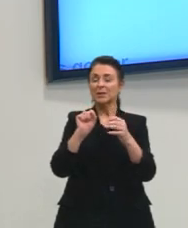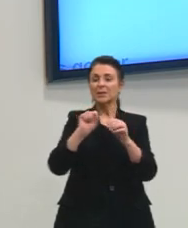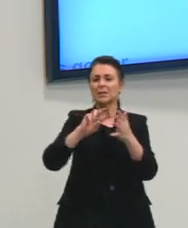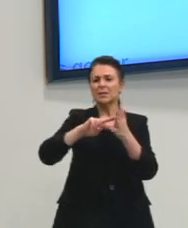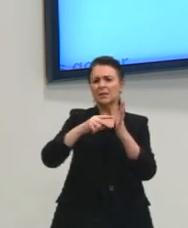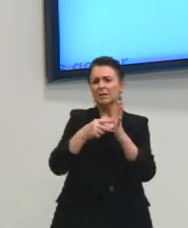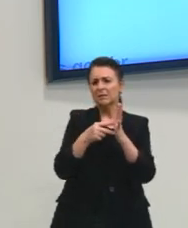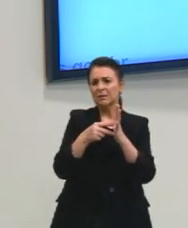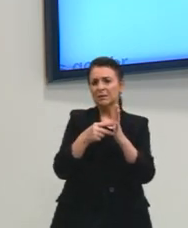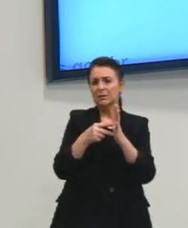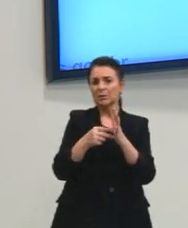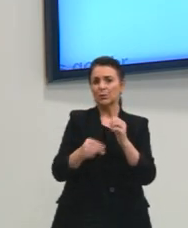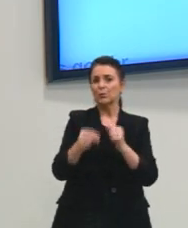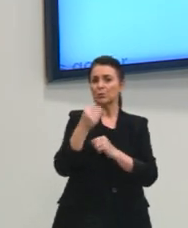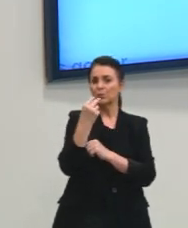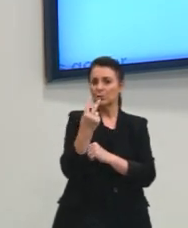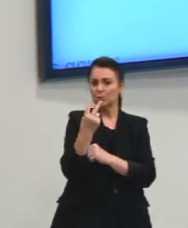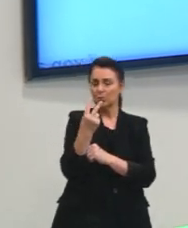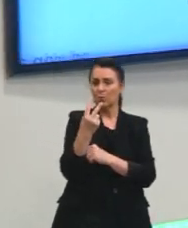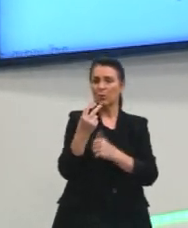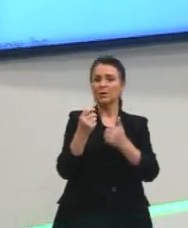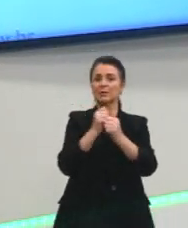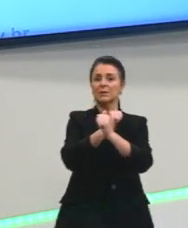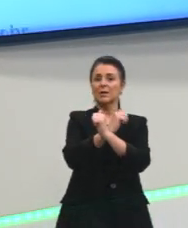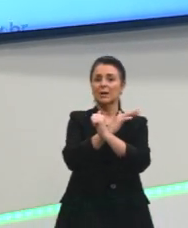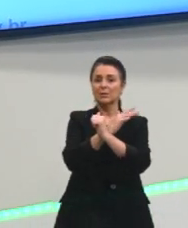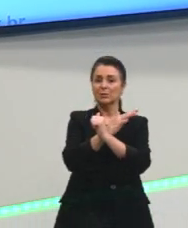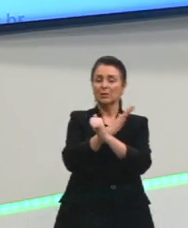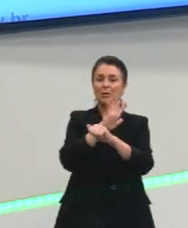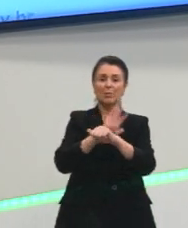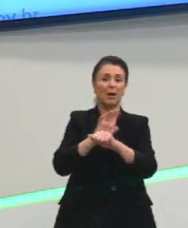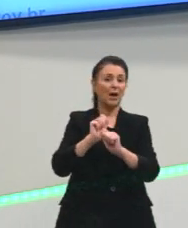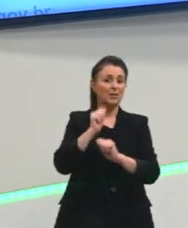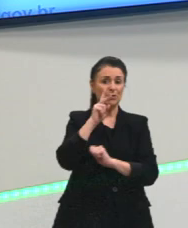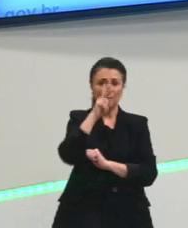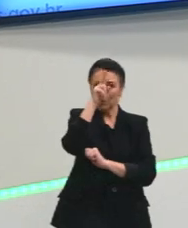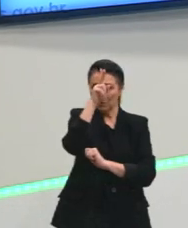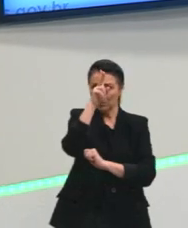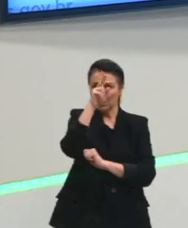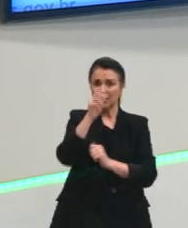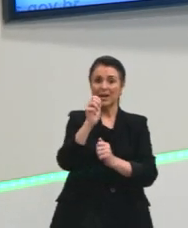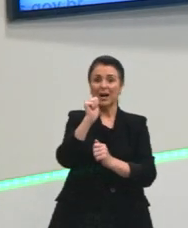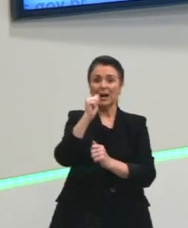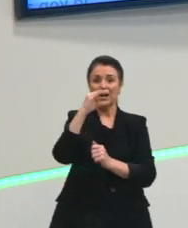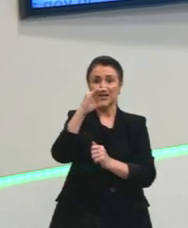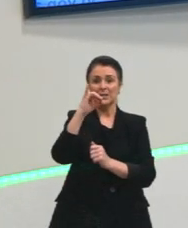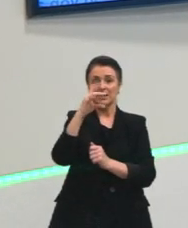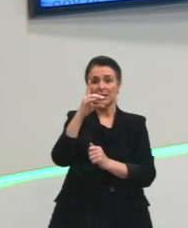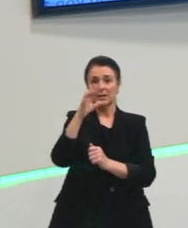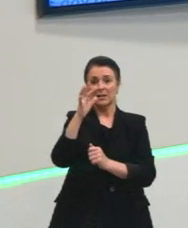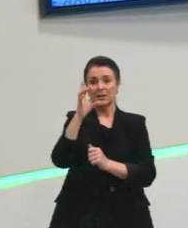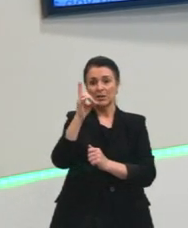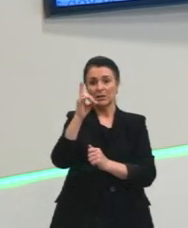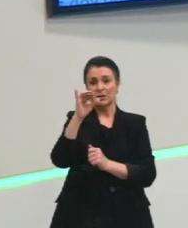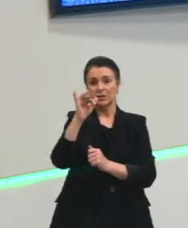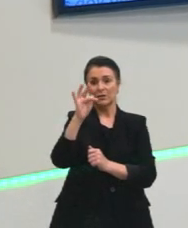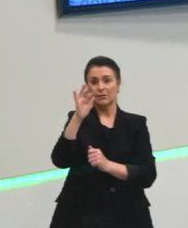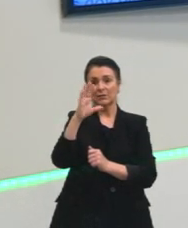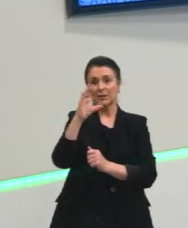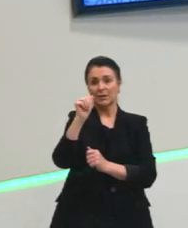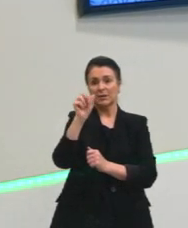dois ácidos eles têm mais força de acidifica um meio neste caso meio é a chuva